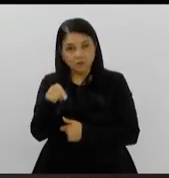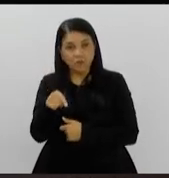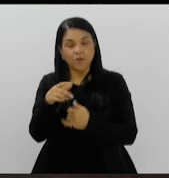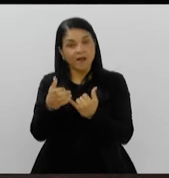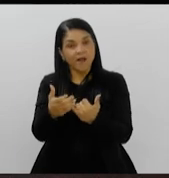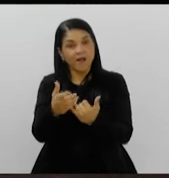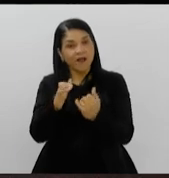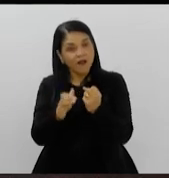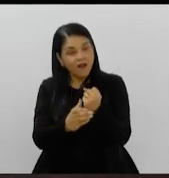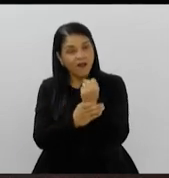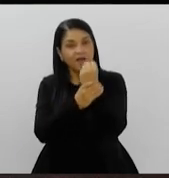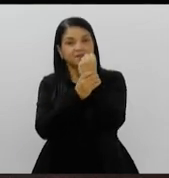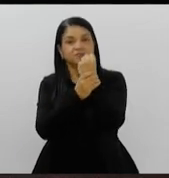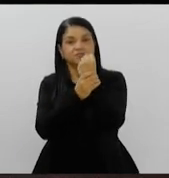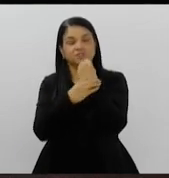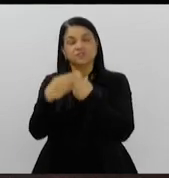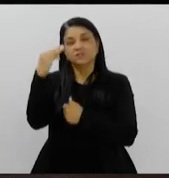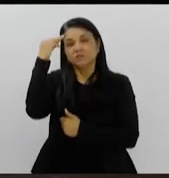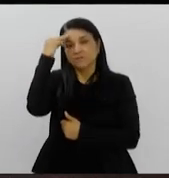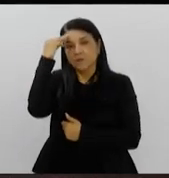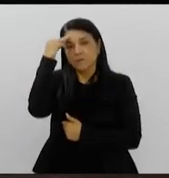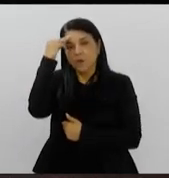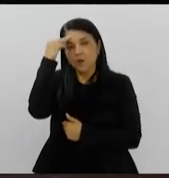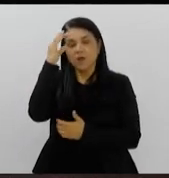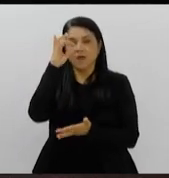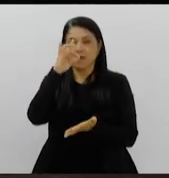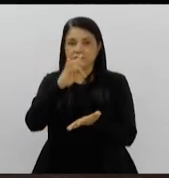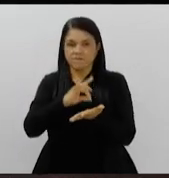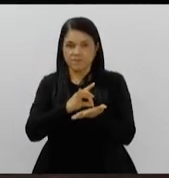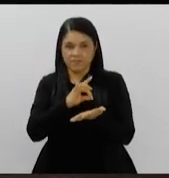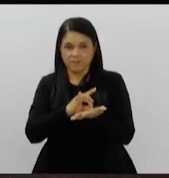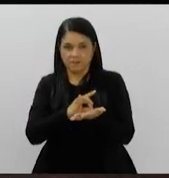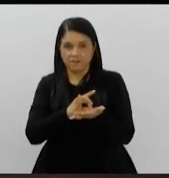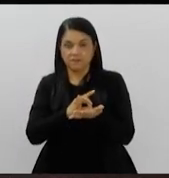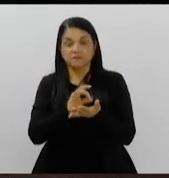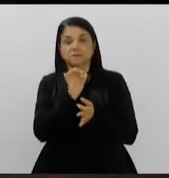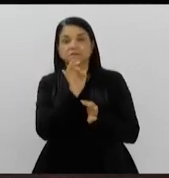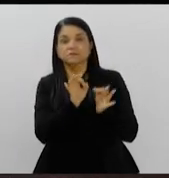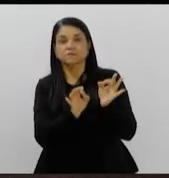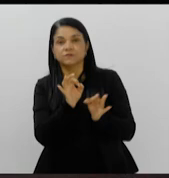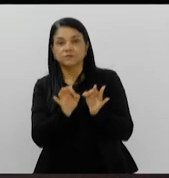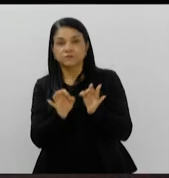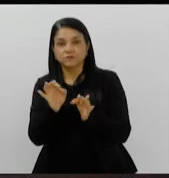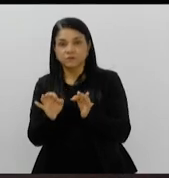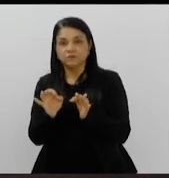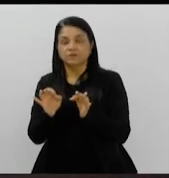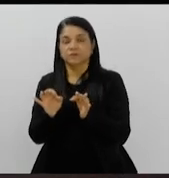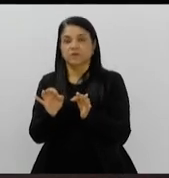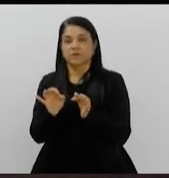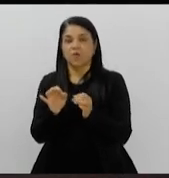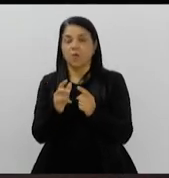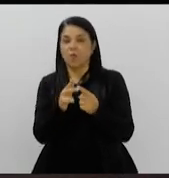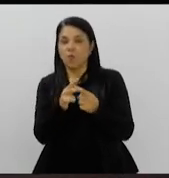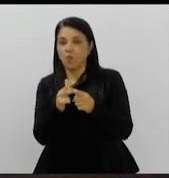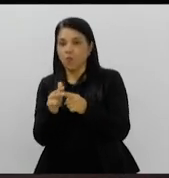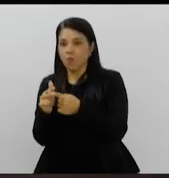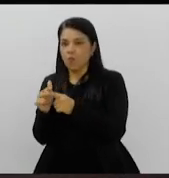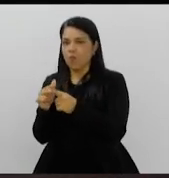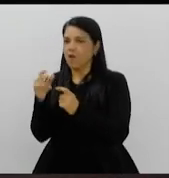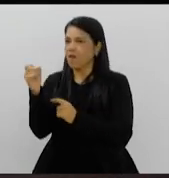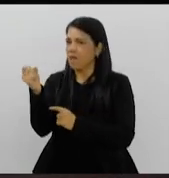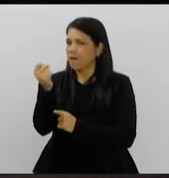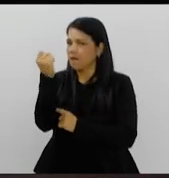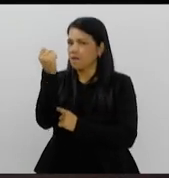garantir o direito à memória, à verdade e à justiça com reparação pelas